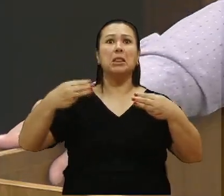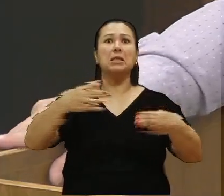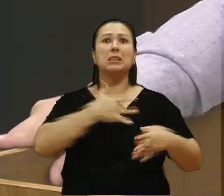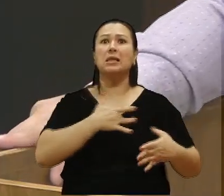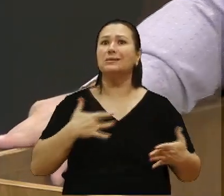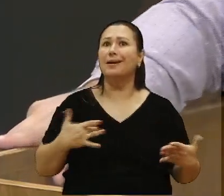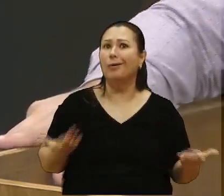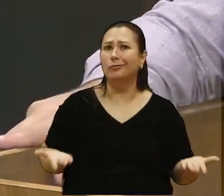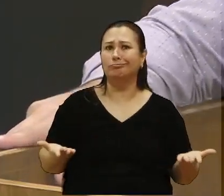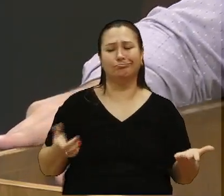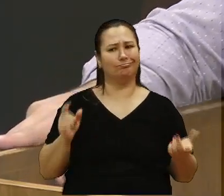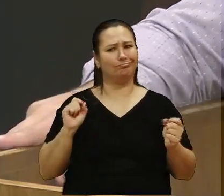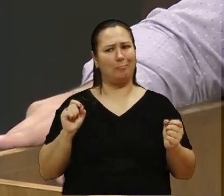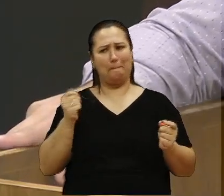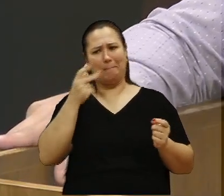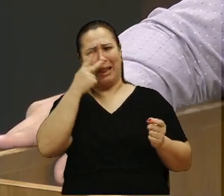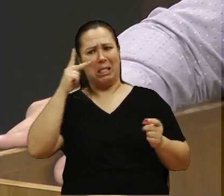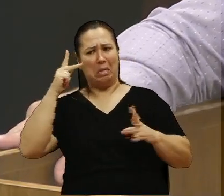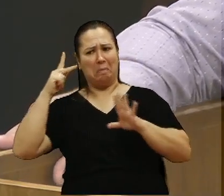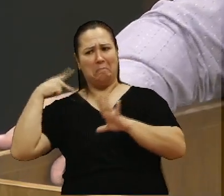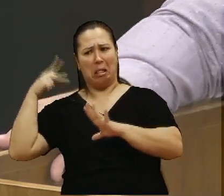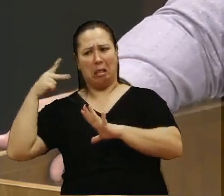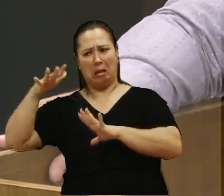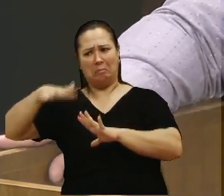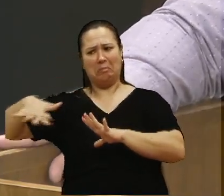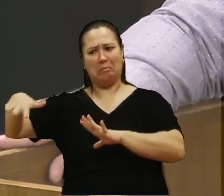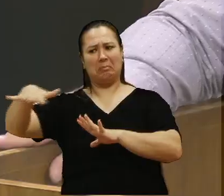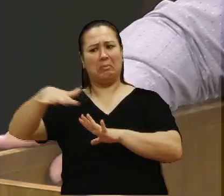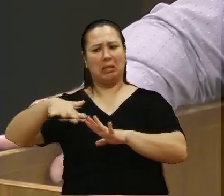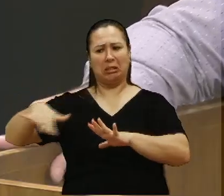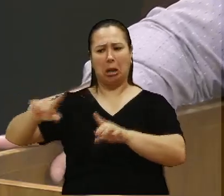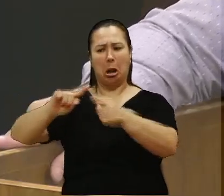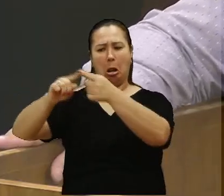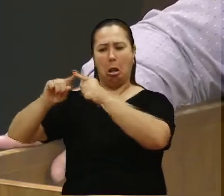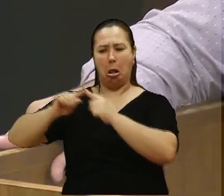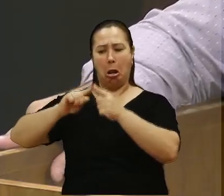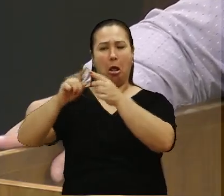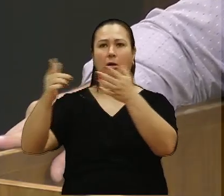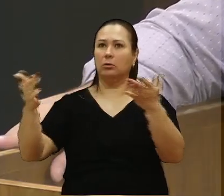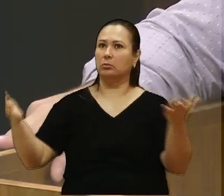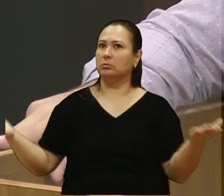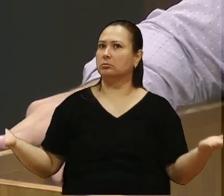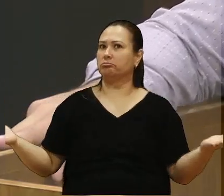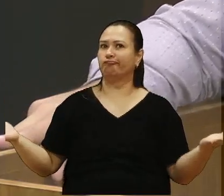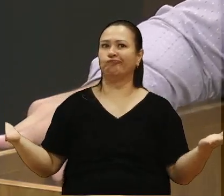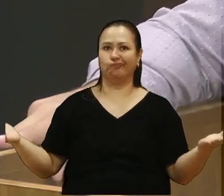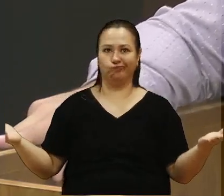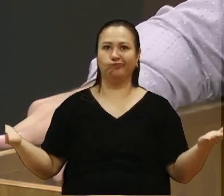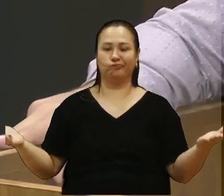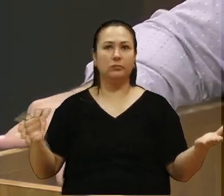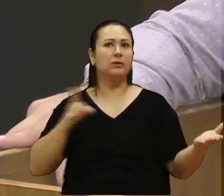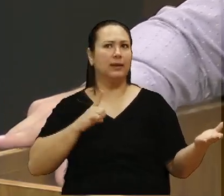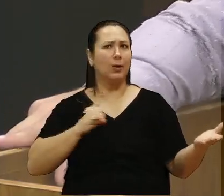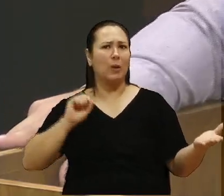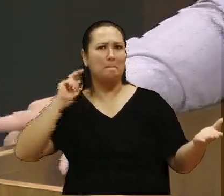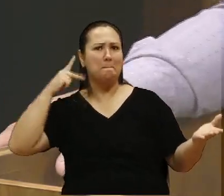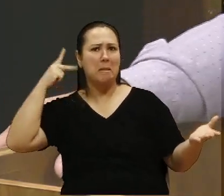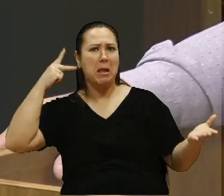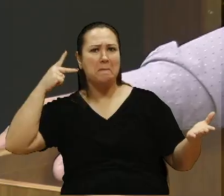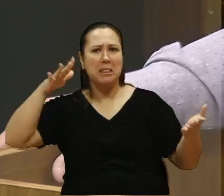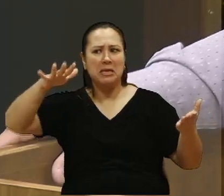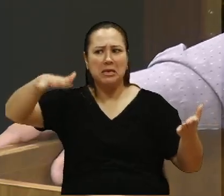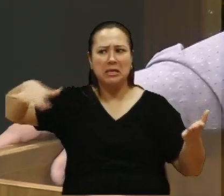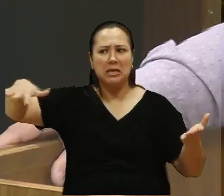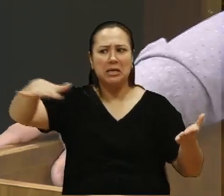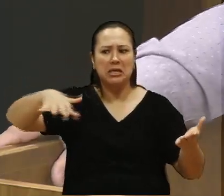um parlamentarismo. É um parlamentarismo. Temos um parlamentarismo na